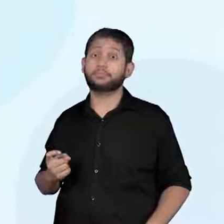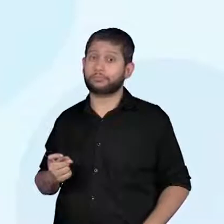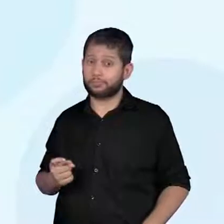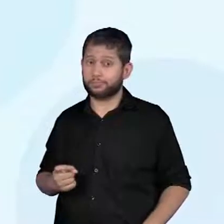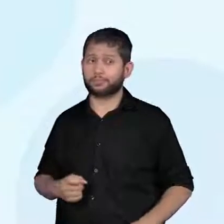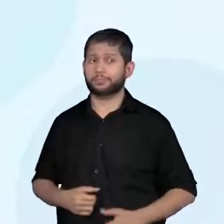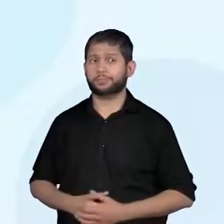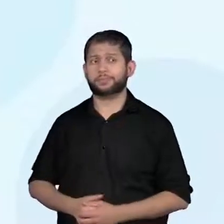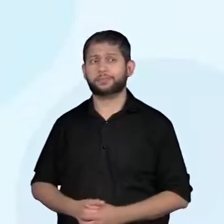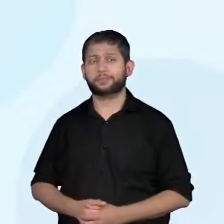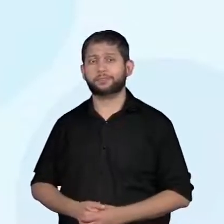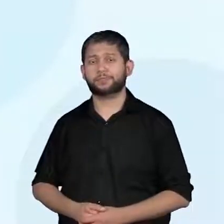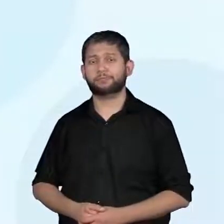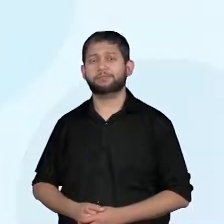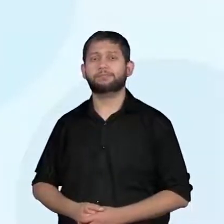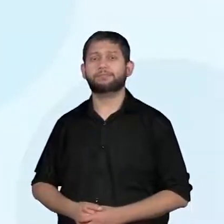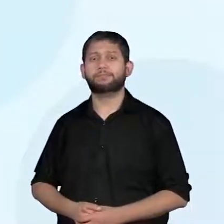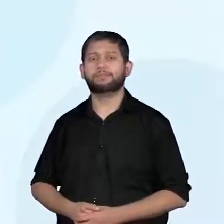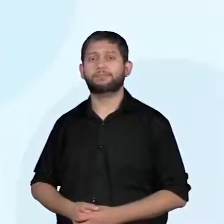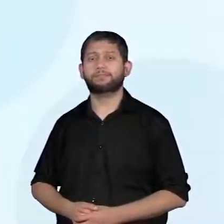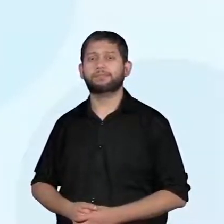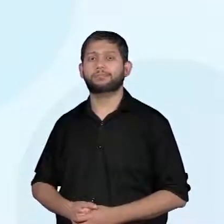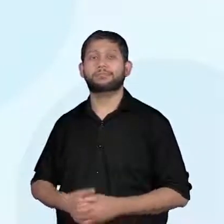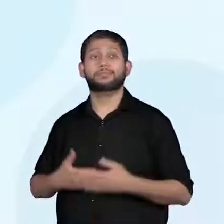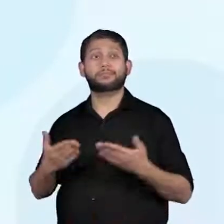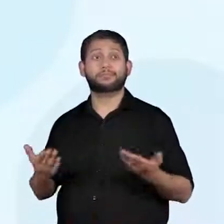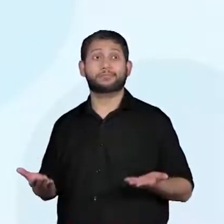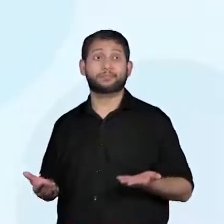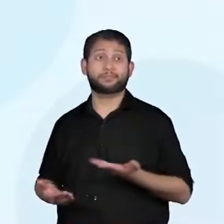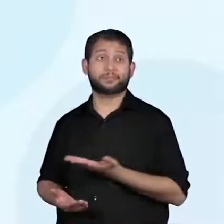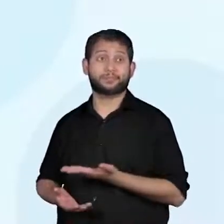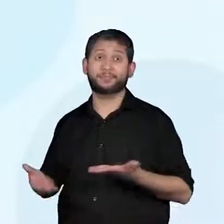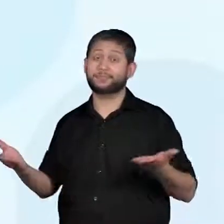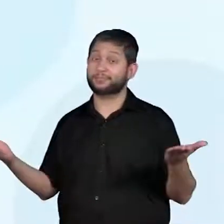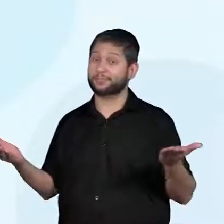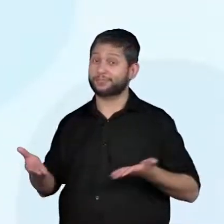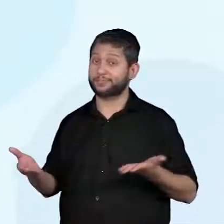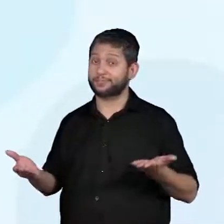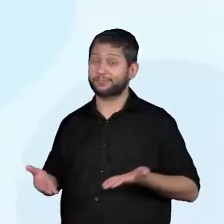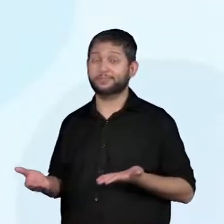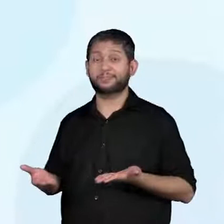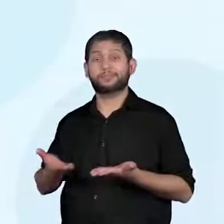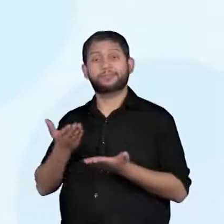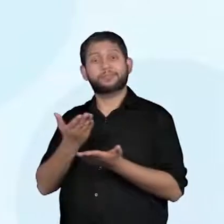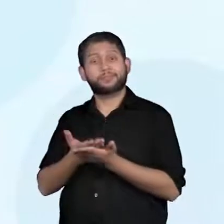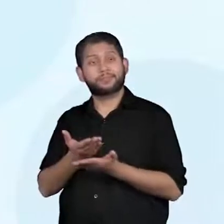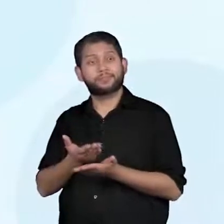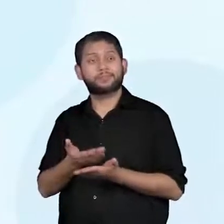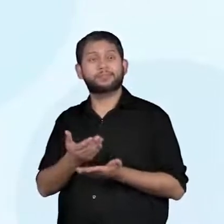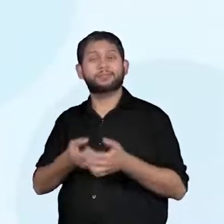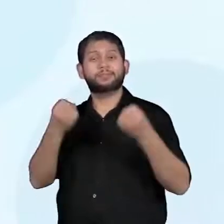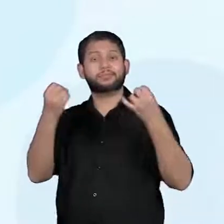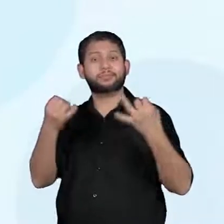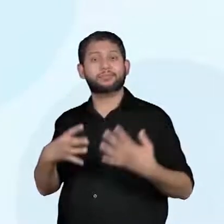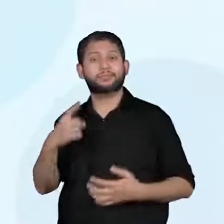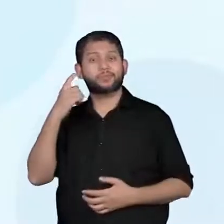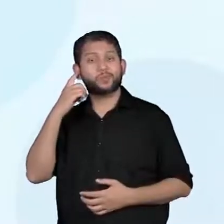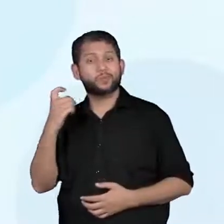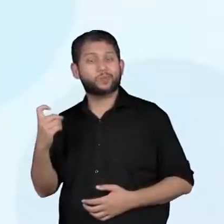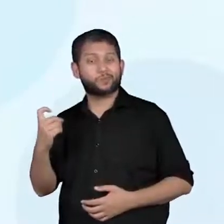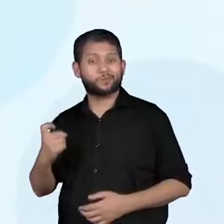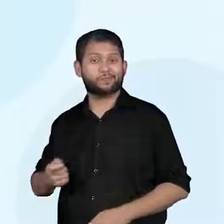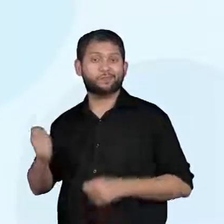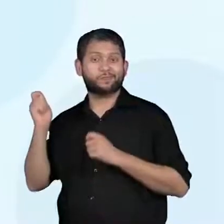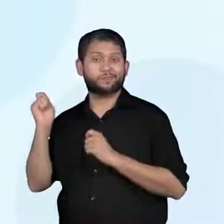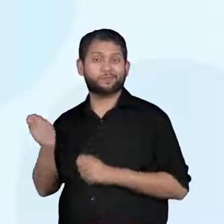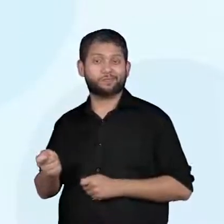bem alto. E aí, nós vamos hoje estudar um pouquinho a respeito do